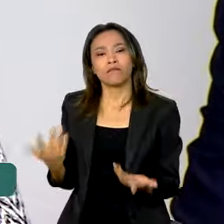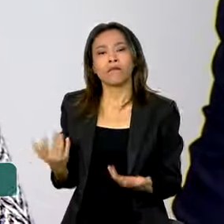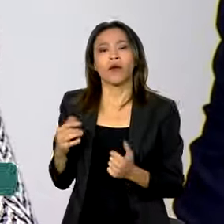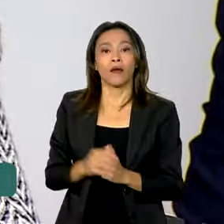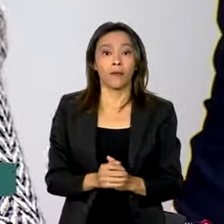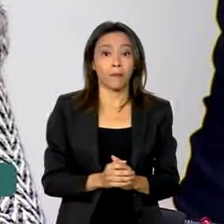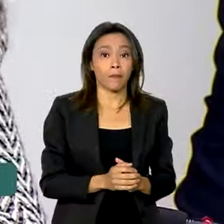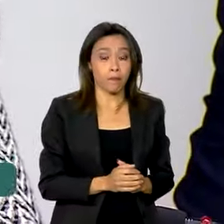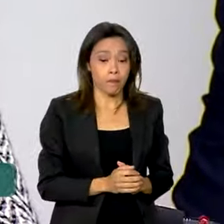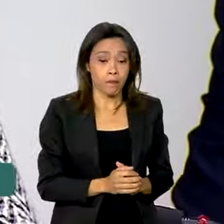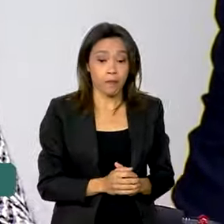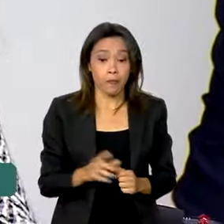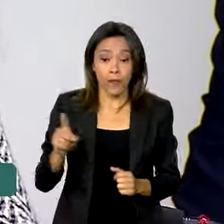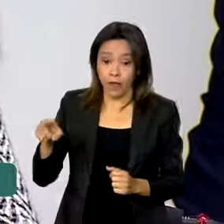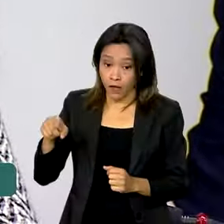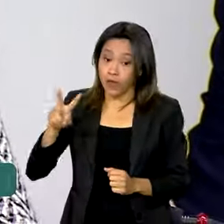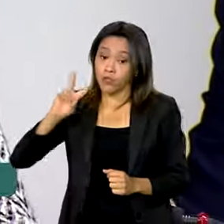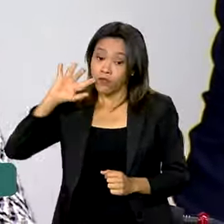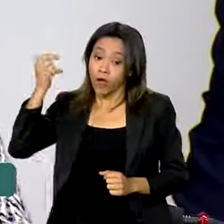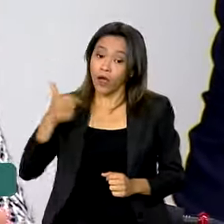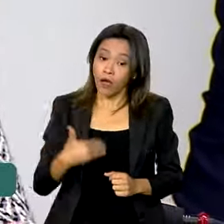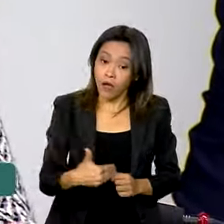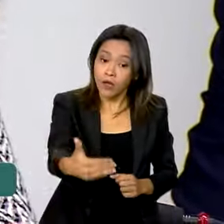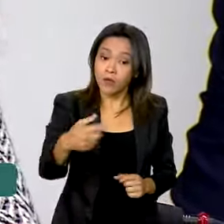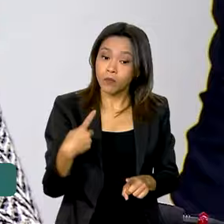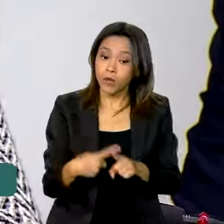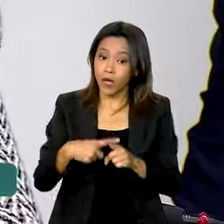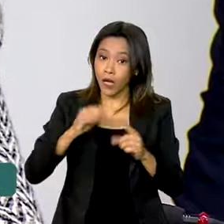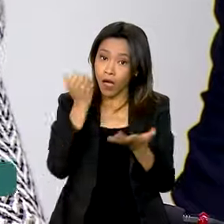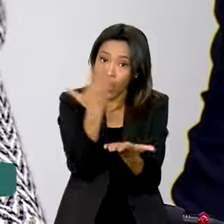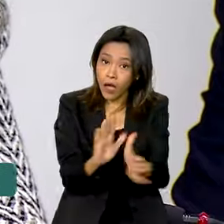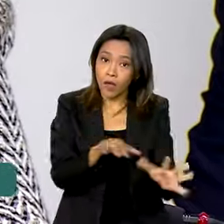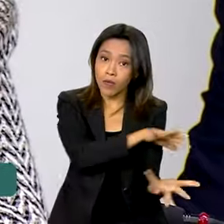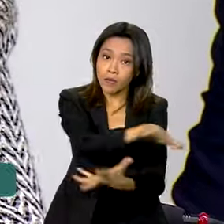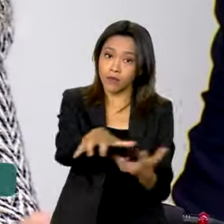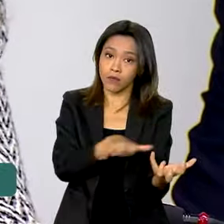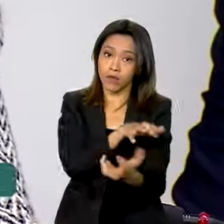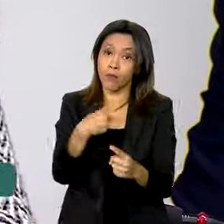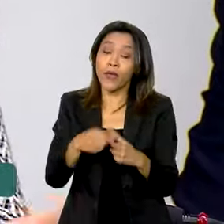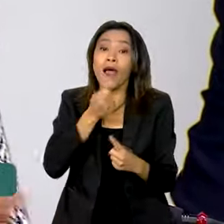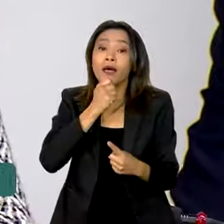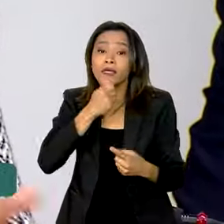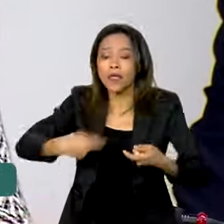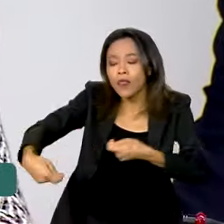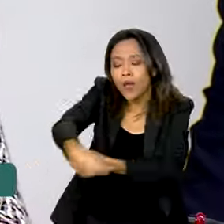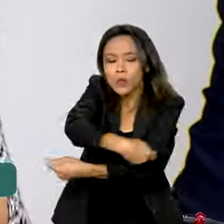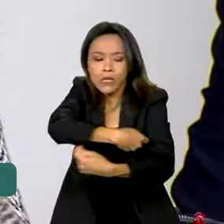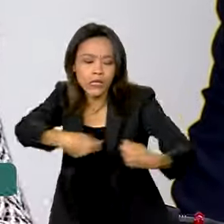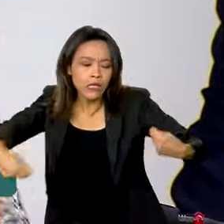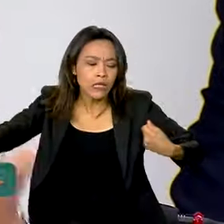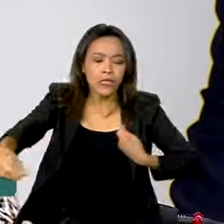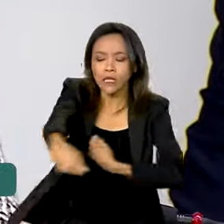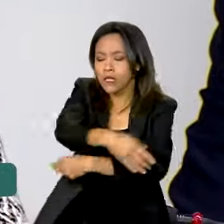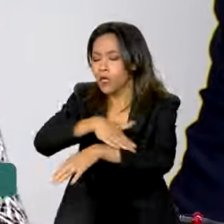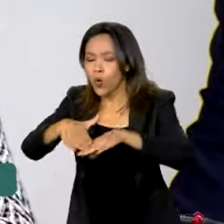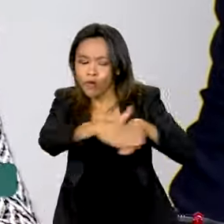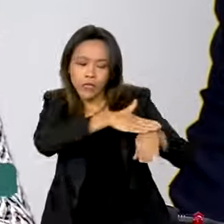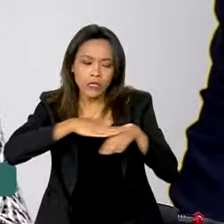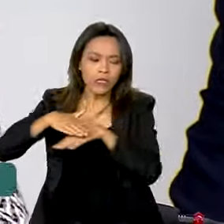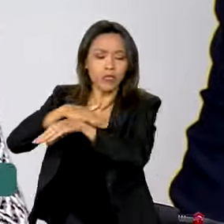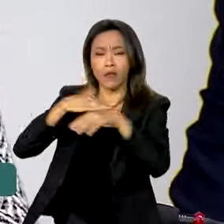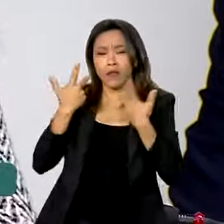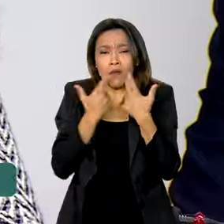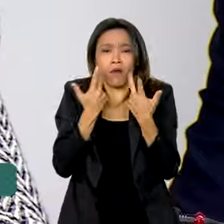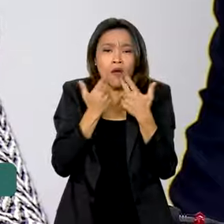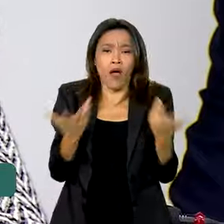vai ser contra o sindicato, jamais vai ser contra a greve, mas é um processo em que a gente está num processo de negociação e é normal que a gente vai ter embates, vai ter